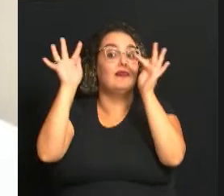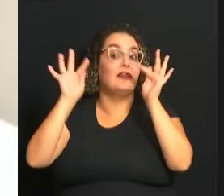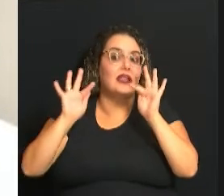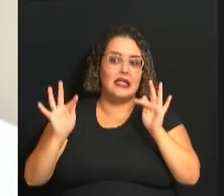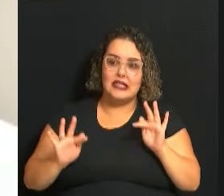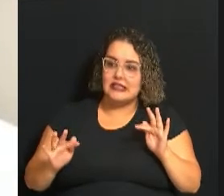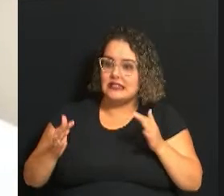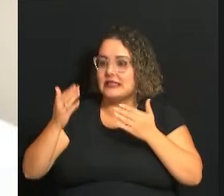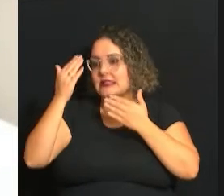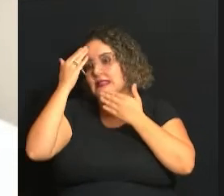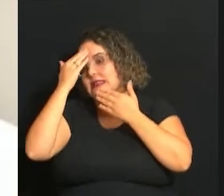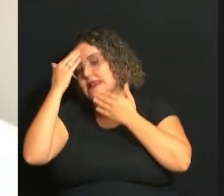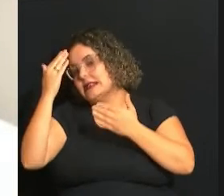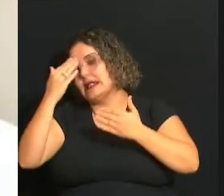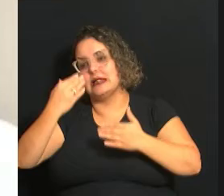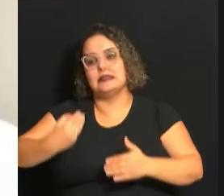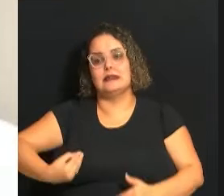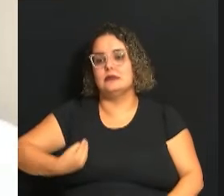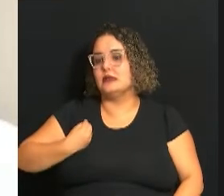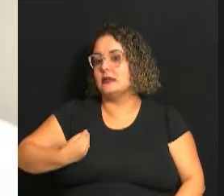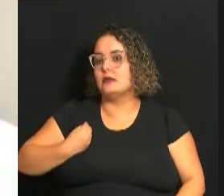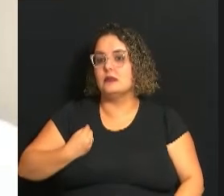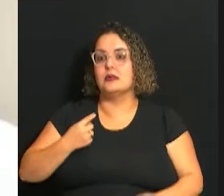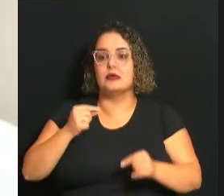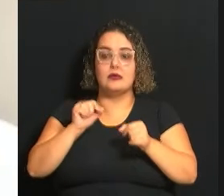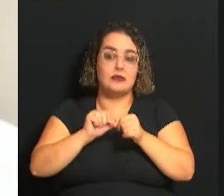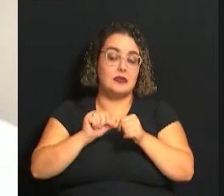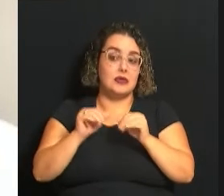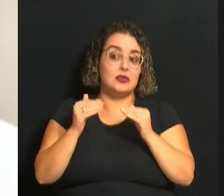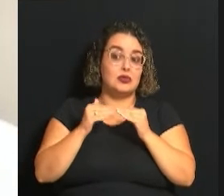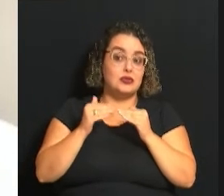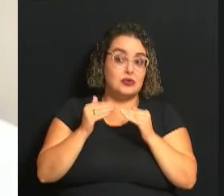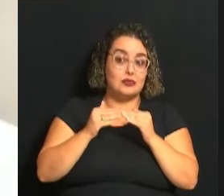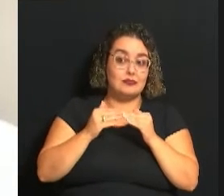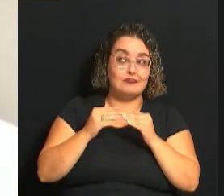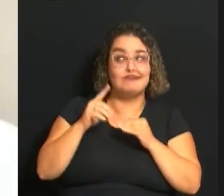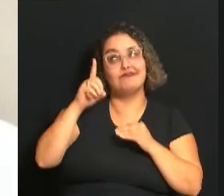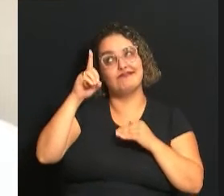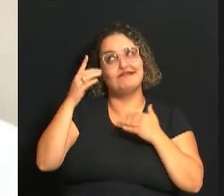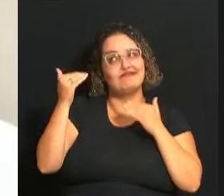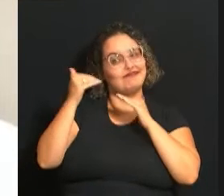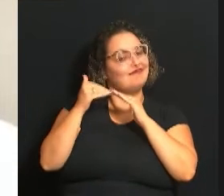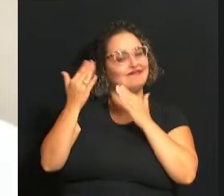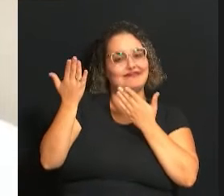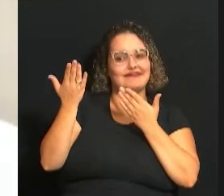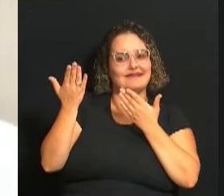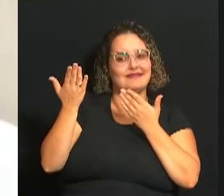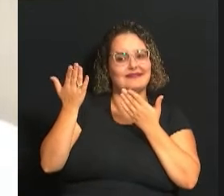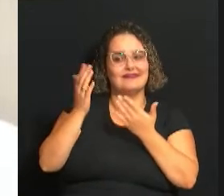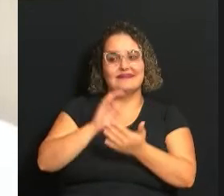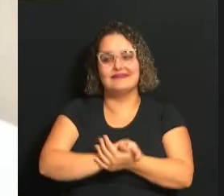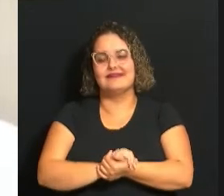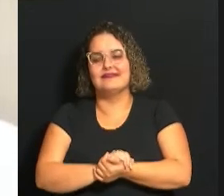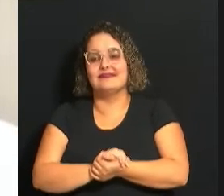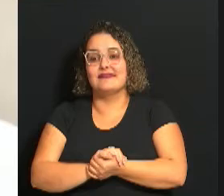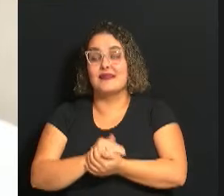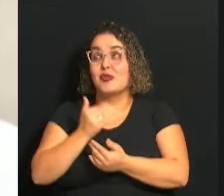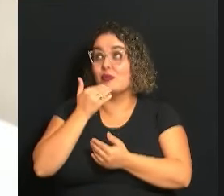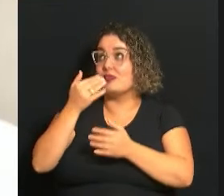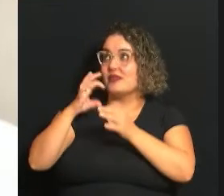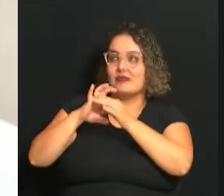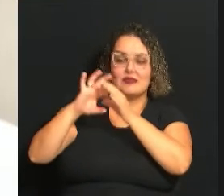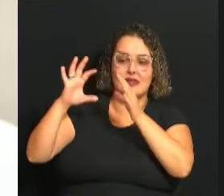vida, porque eu fiz um combinado, né, com o cara lá de cima, e pedi essa permissão a ele, de que